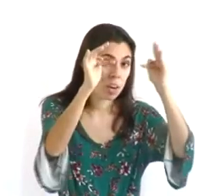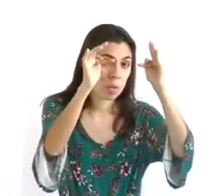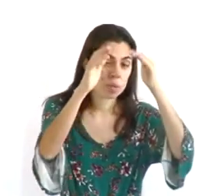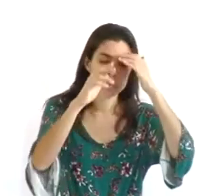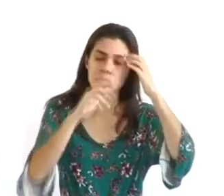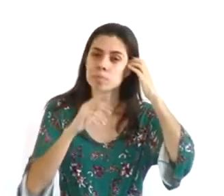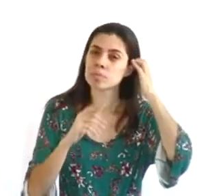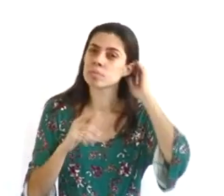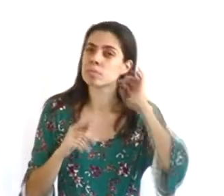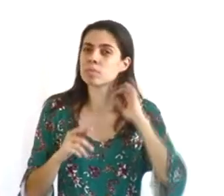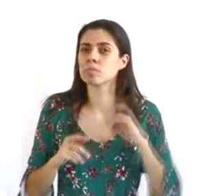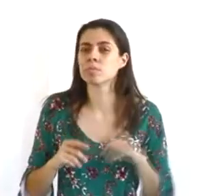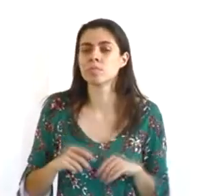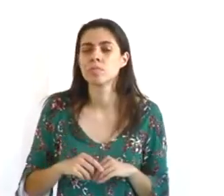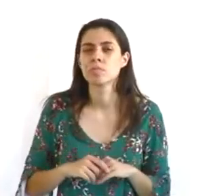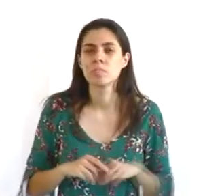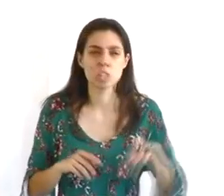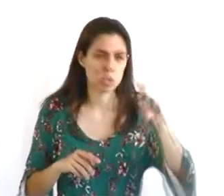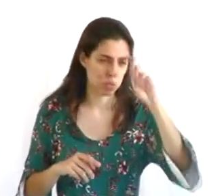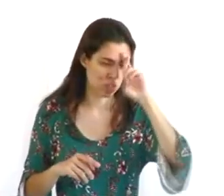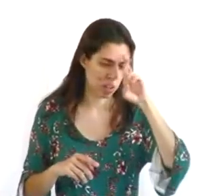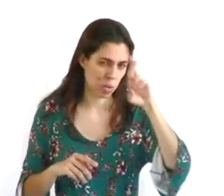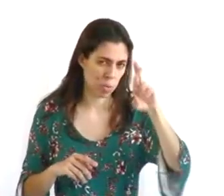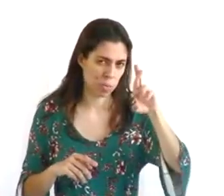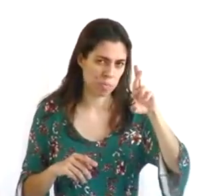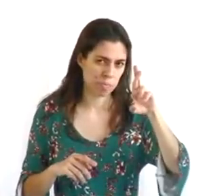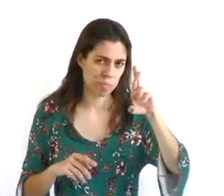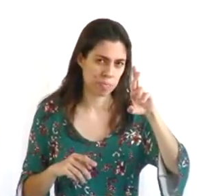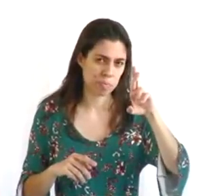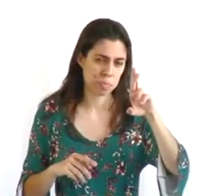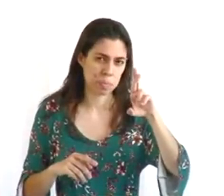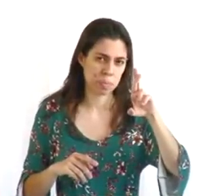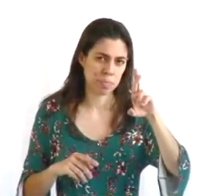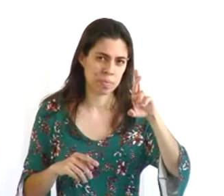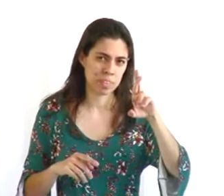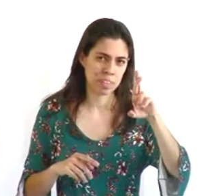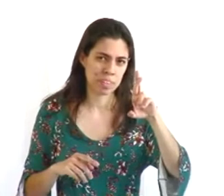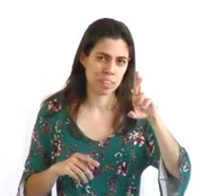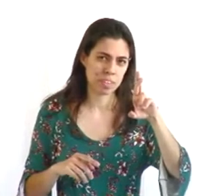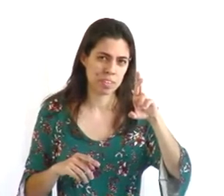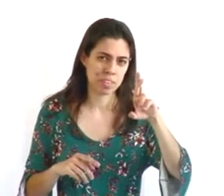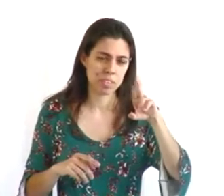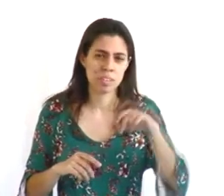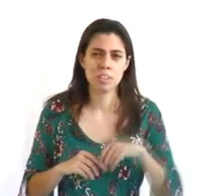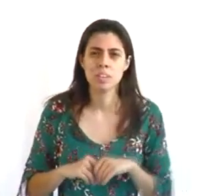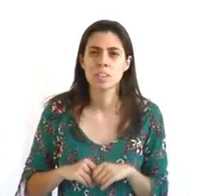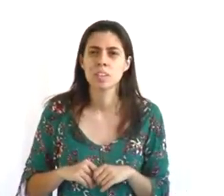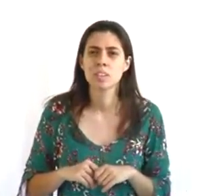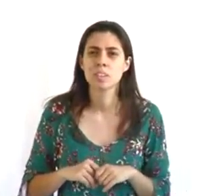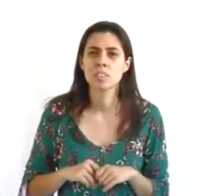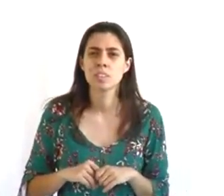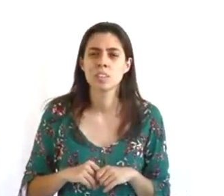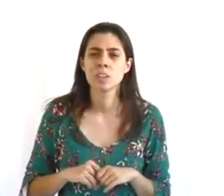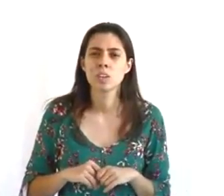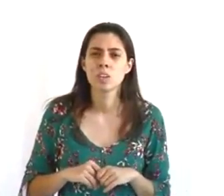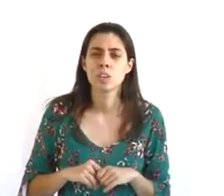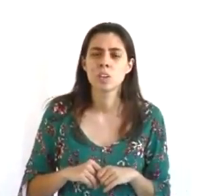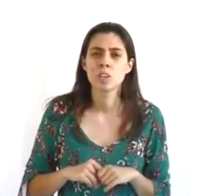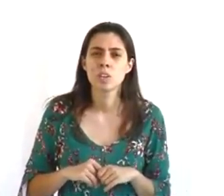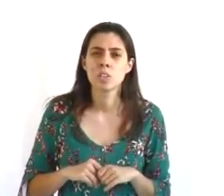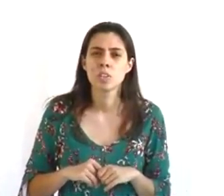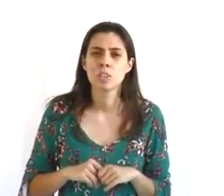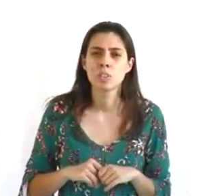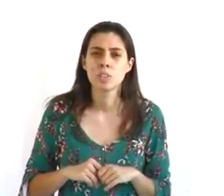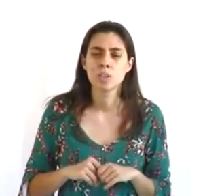Ciro, o Senhor mudou a sorte de Sião, e nasce, como por exemplo o Salmo 126, tão lido por nós. Quando o Senhor restaurou a sorte de